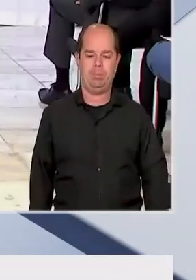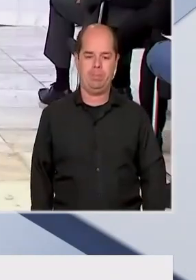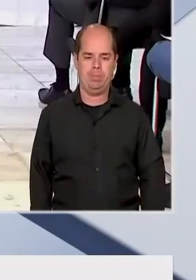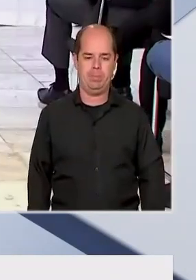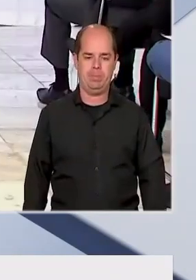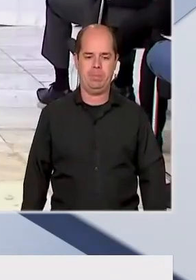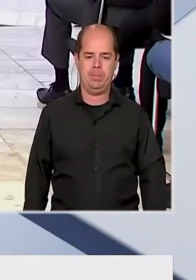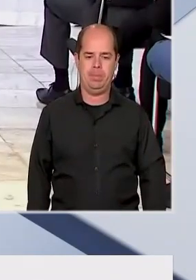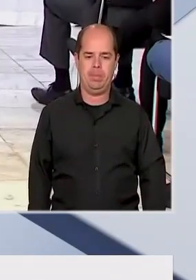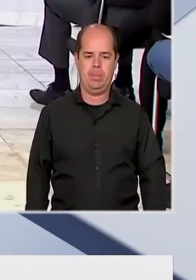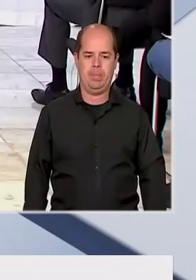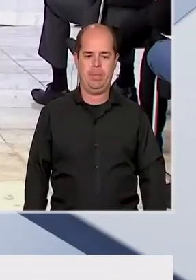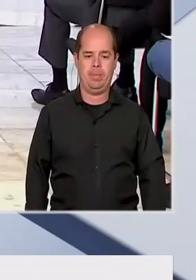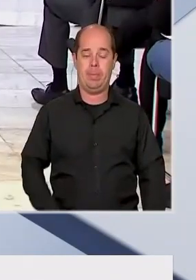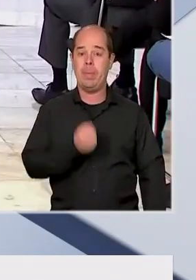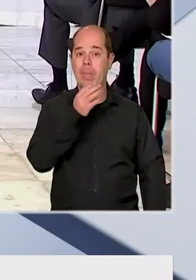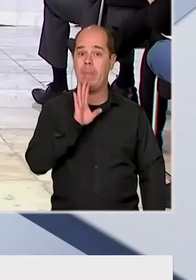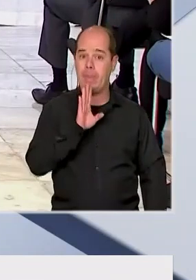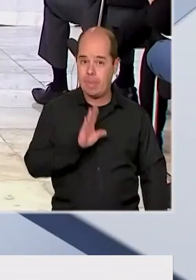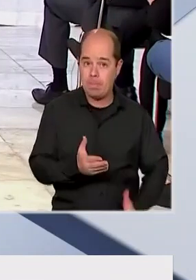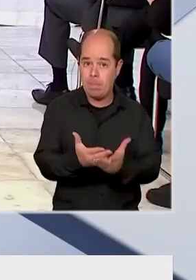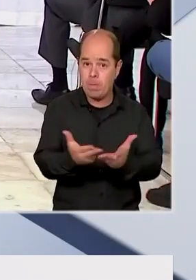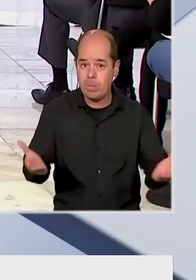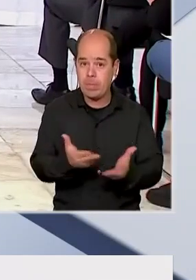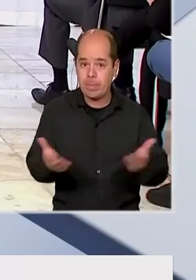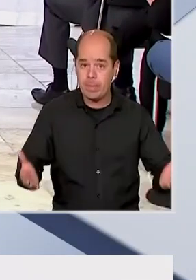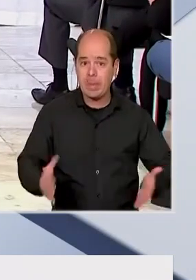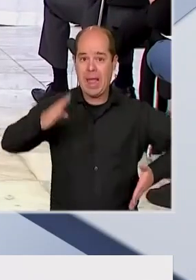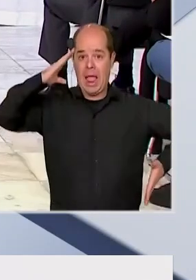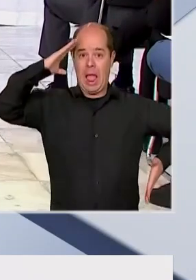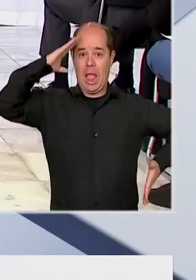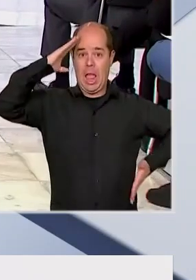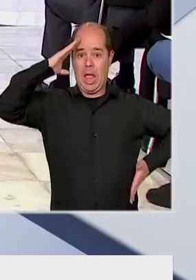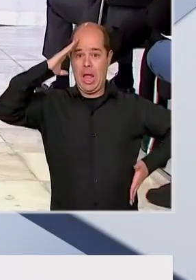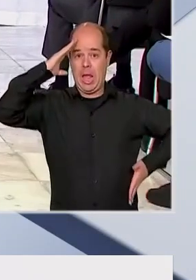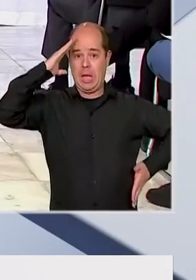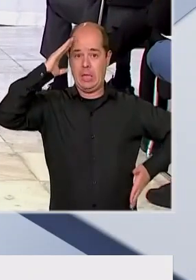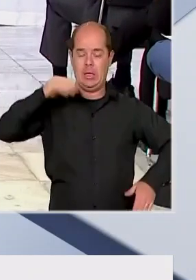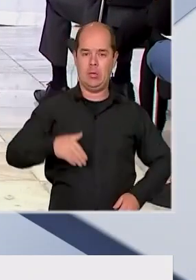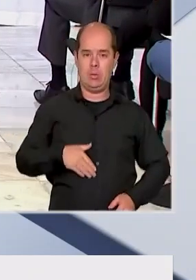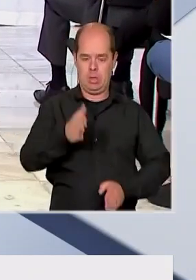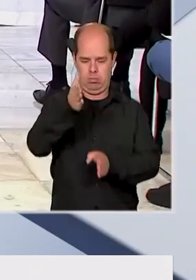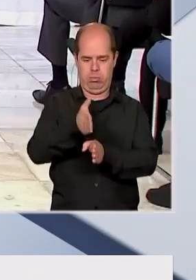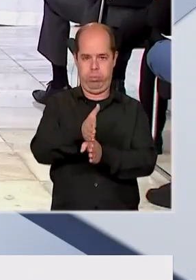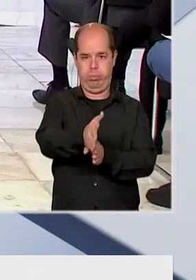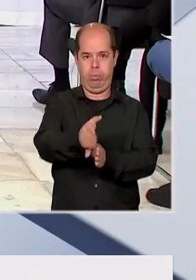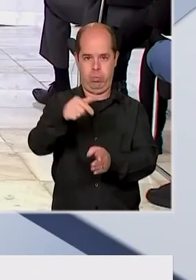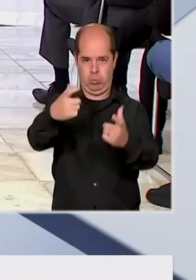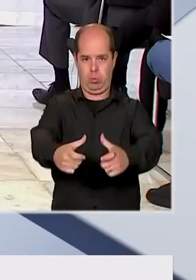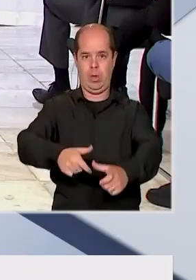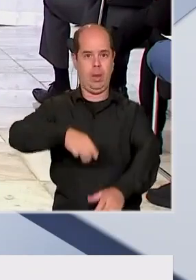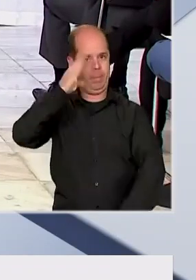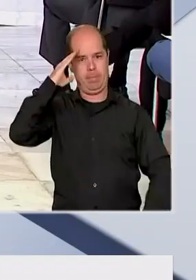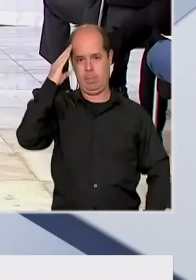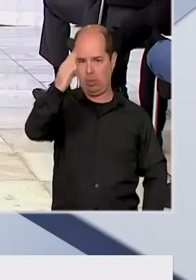positivas por exemplo a integração com as polícias estaduais no caso especificamente mencionado pelo Ministro a do